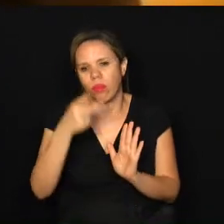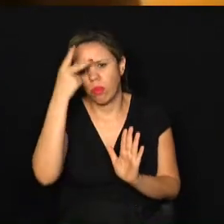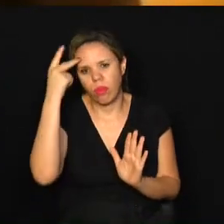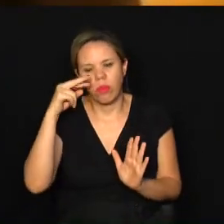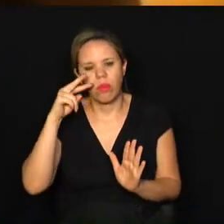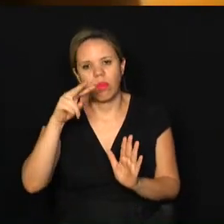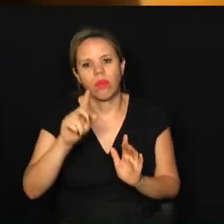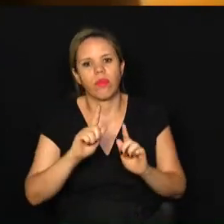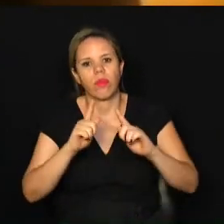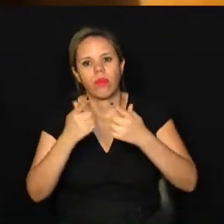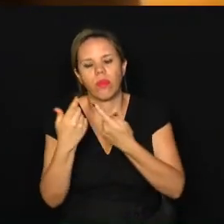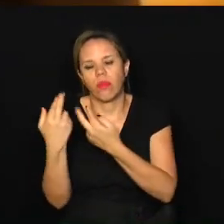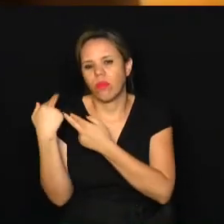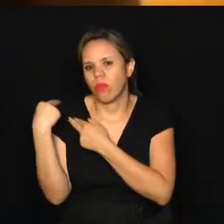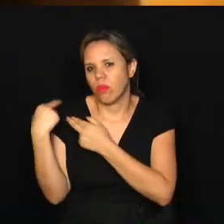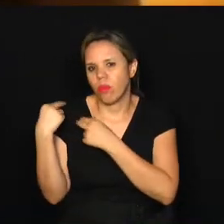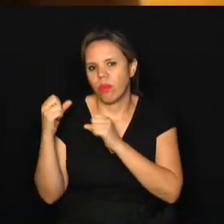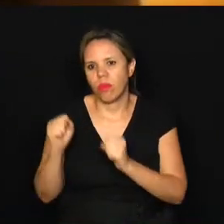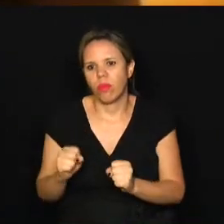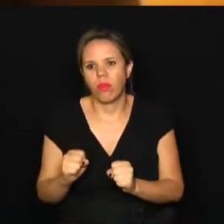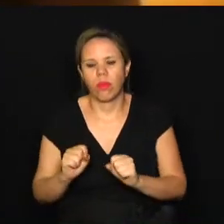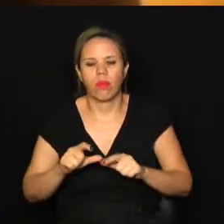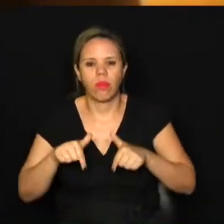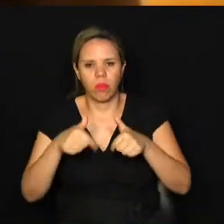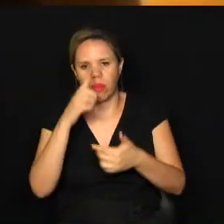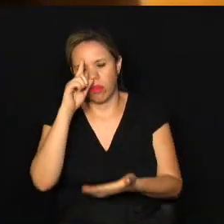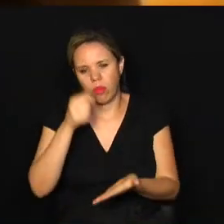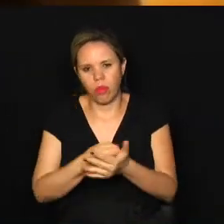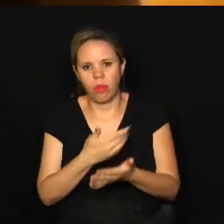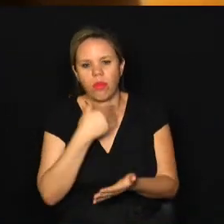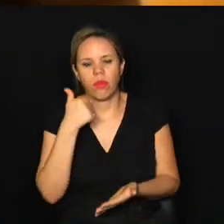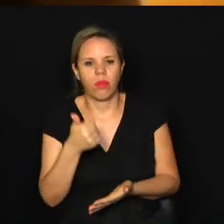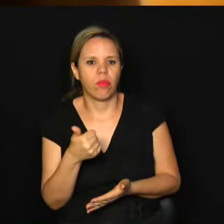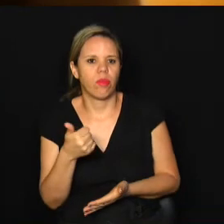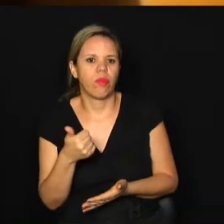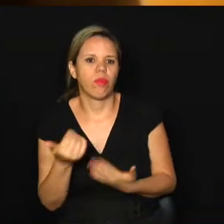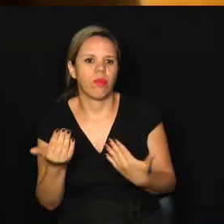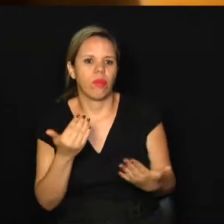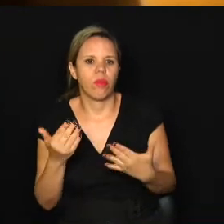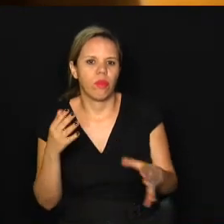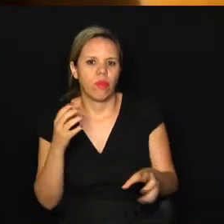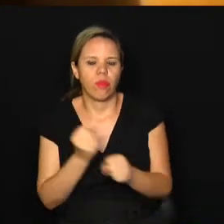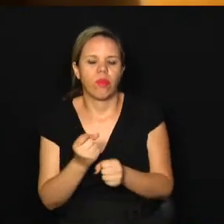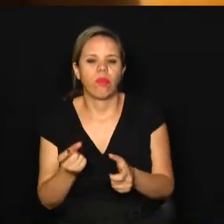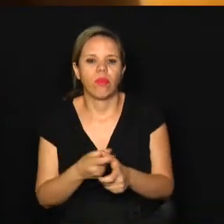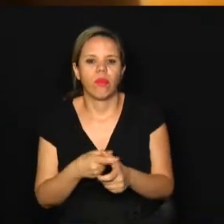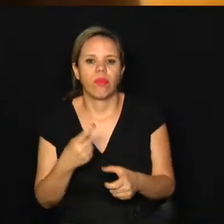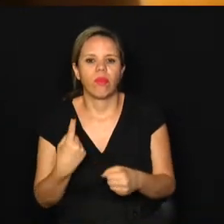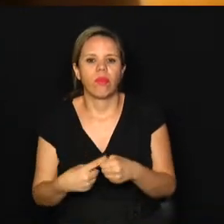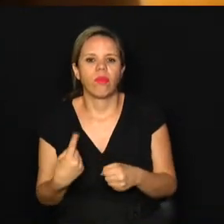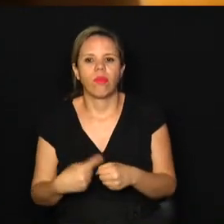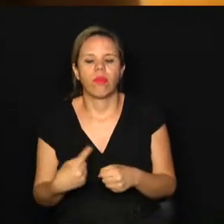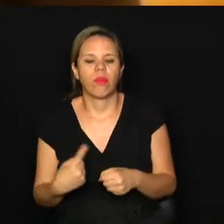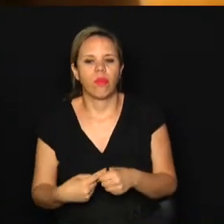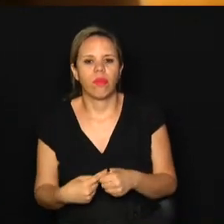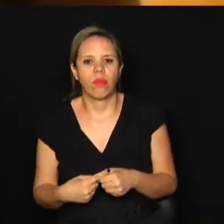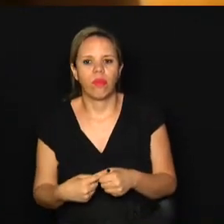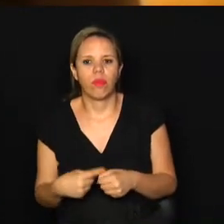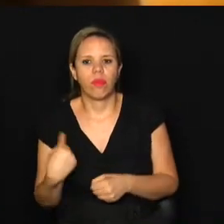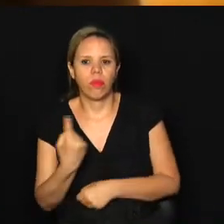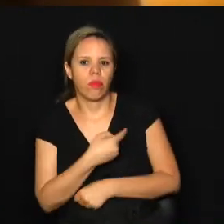dos gestores, né, para que possa tomar as melhores decisões em relação às finanças municipais. E a